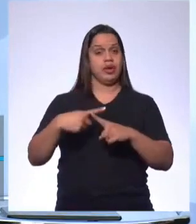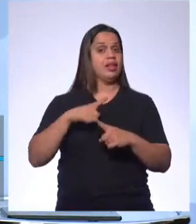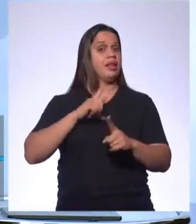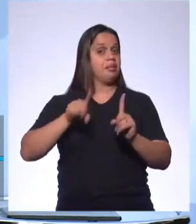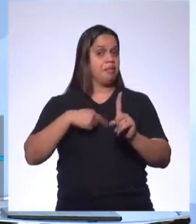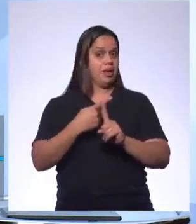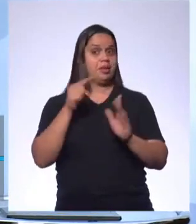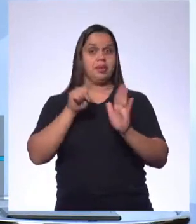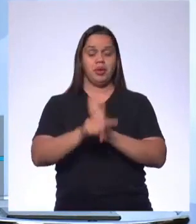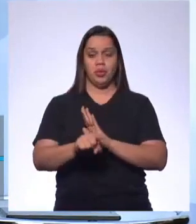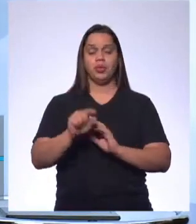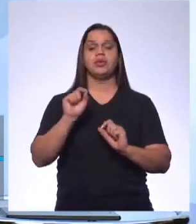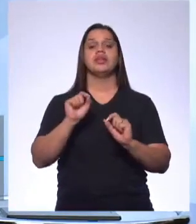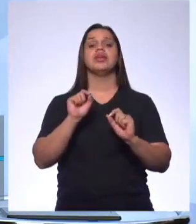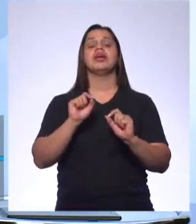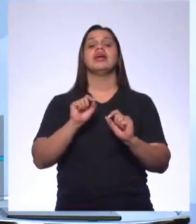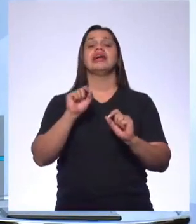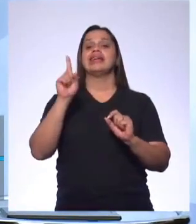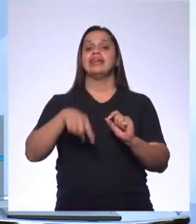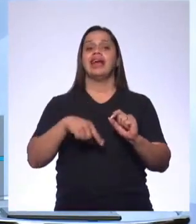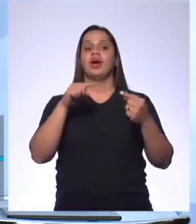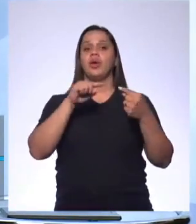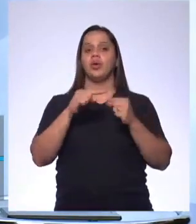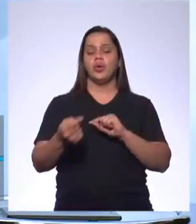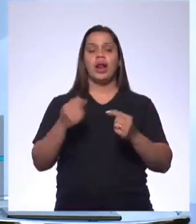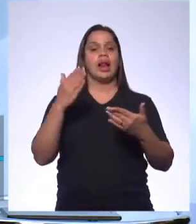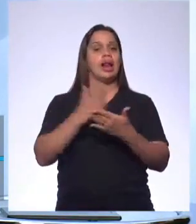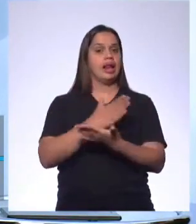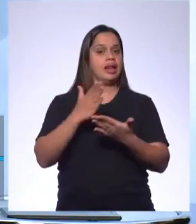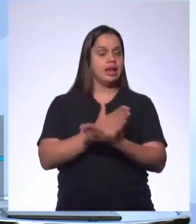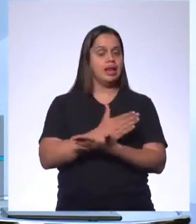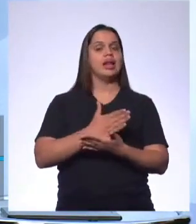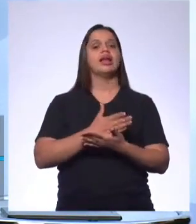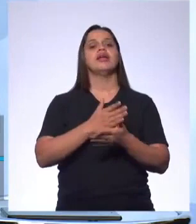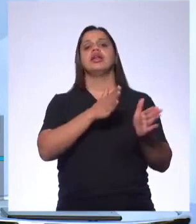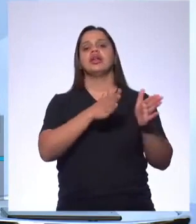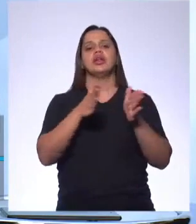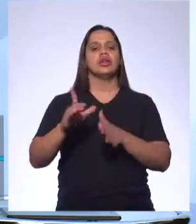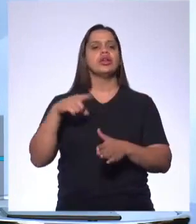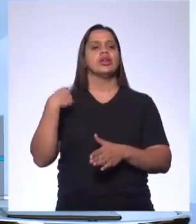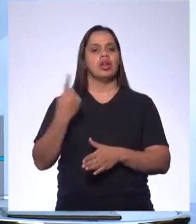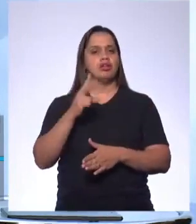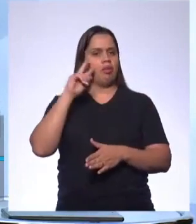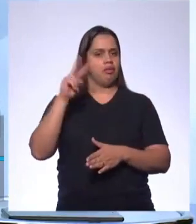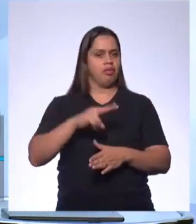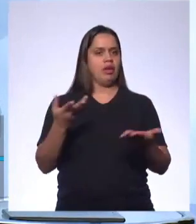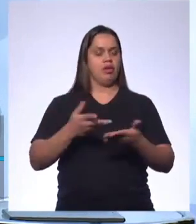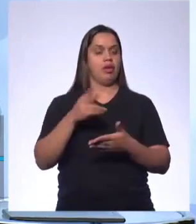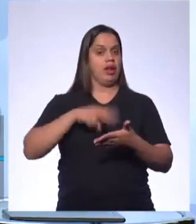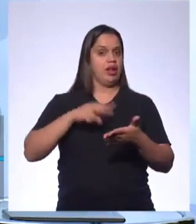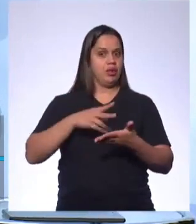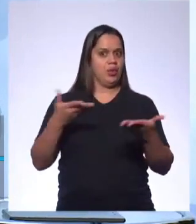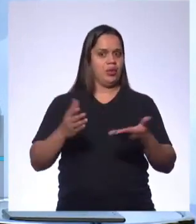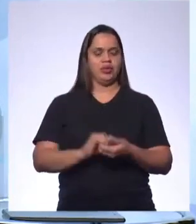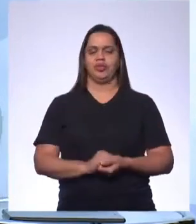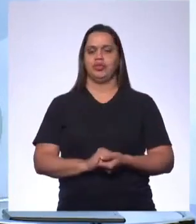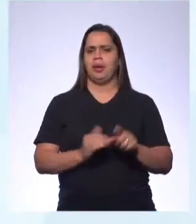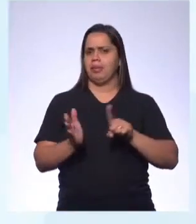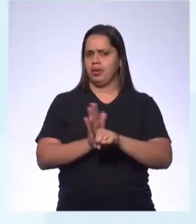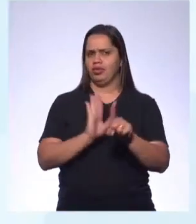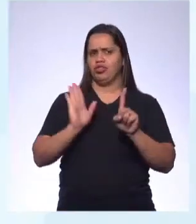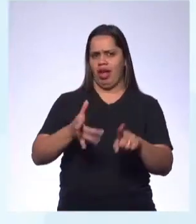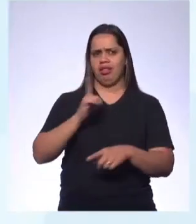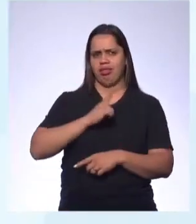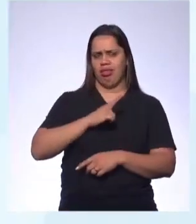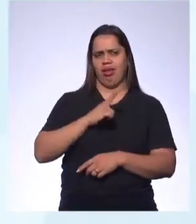para vocês relacionada a livro, a leitura, a esse processo, porque a gente vai mergulhar na leitura aqui hoje. Já teve a experiência